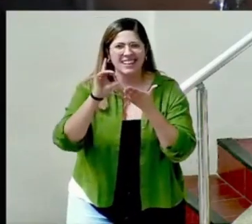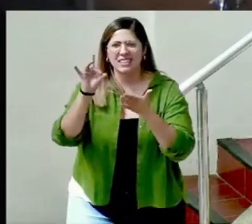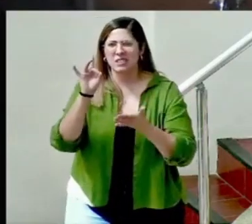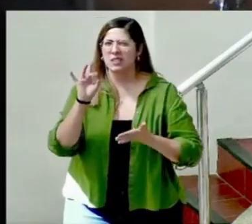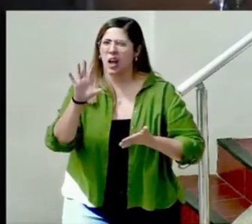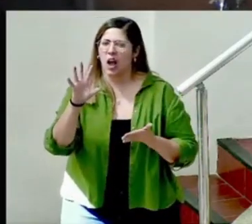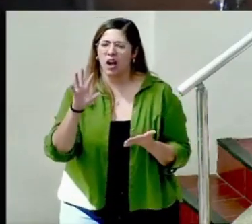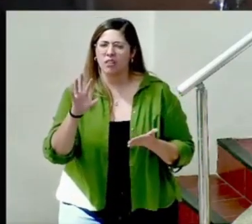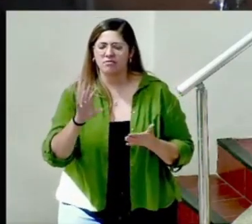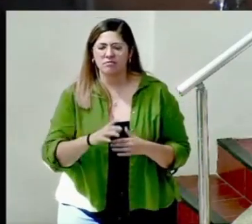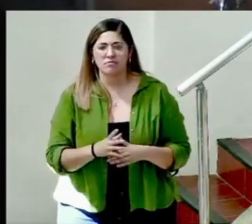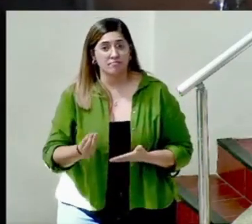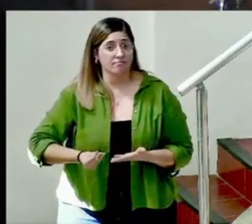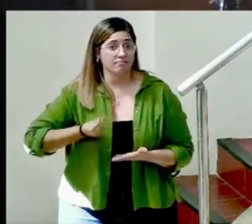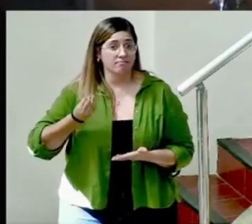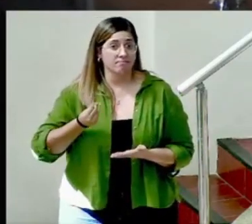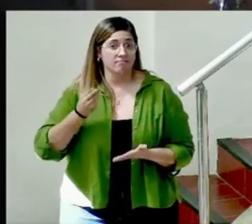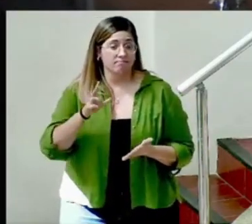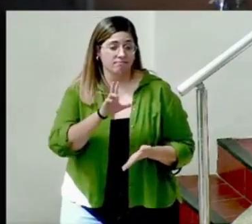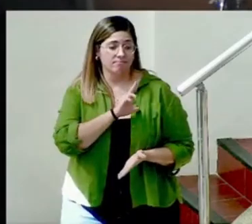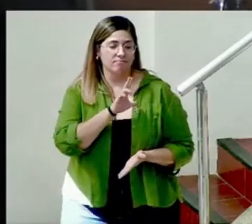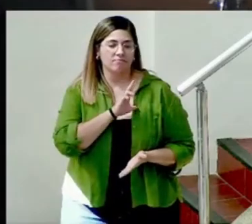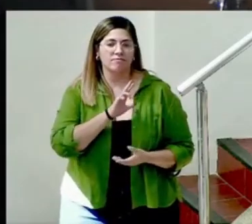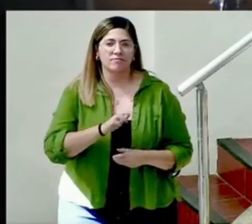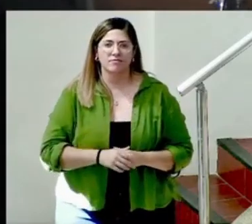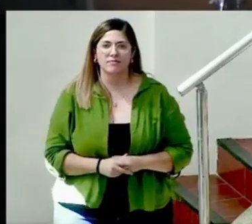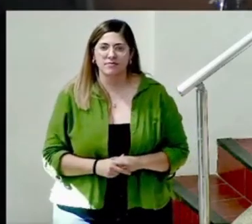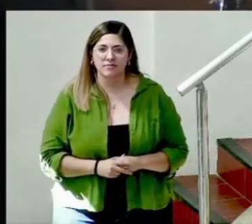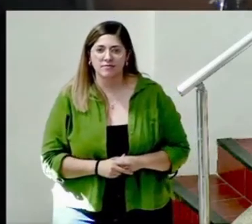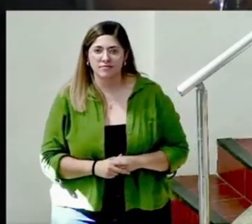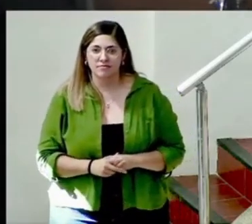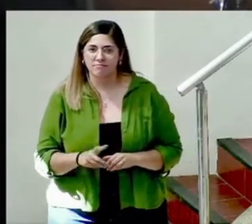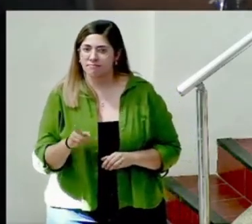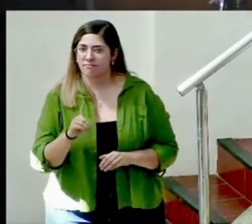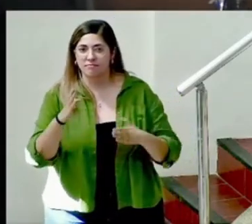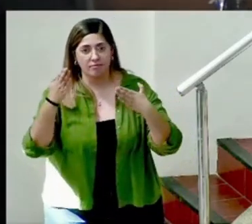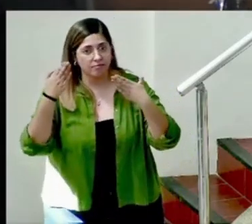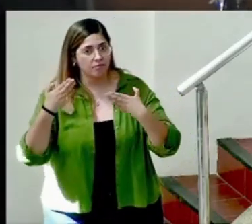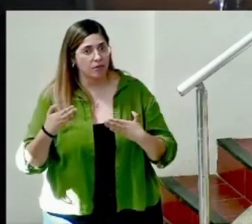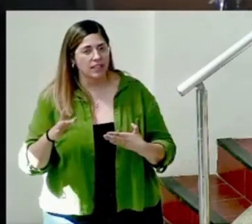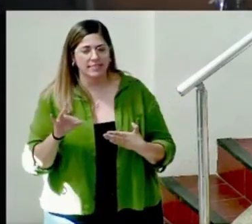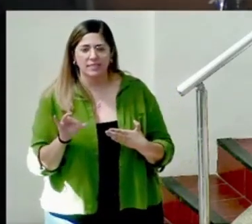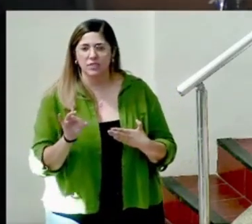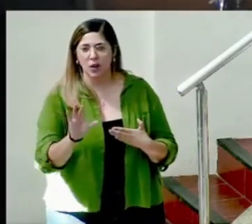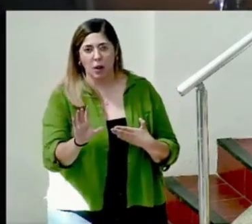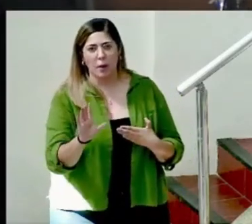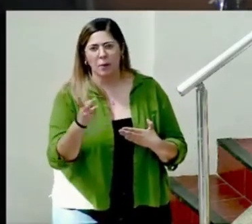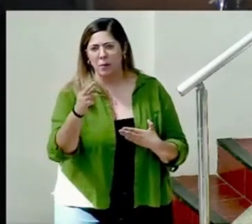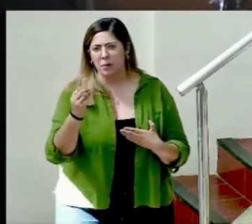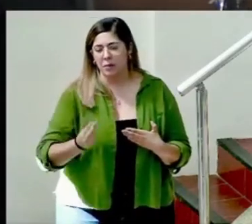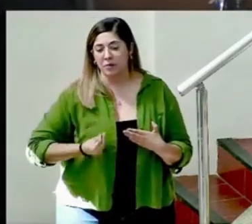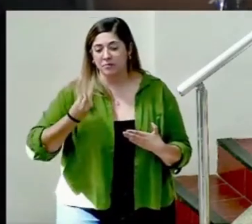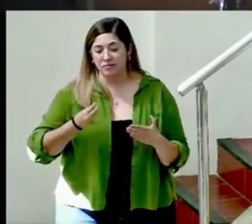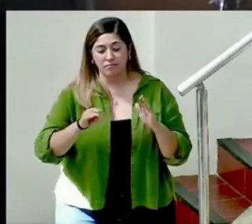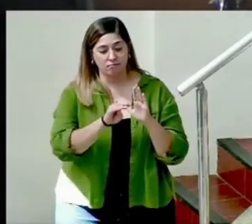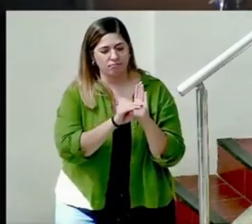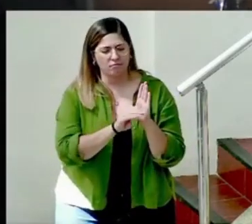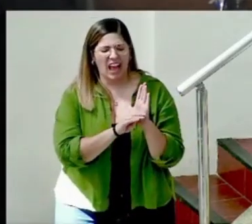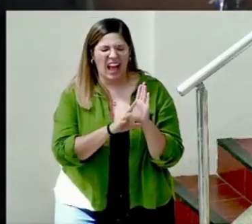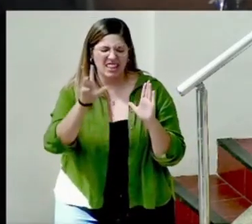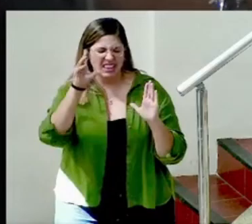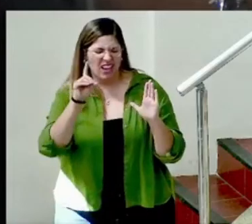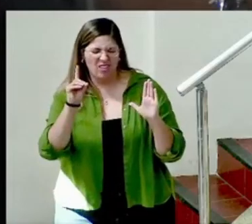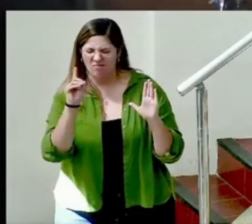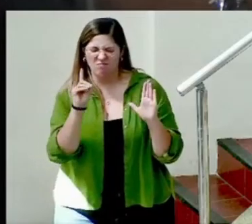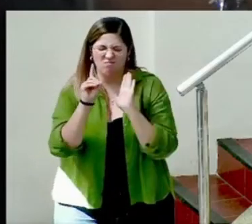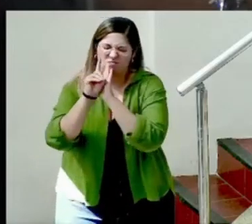outras coisas. Deus não está presente, simplesmente, na sua agenda.